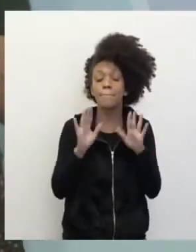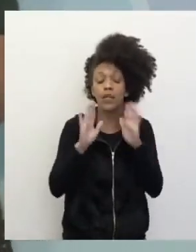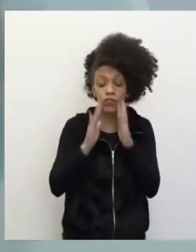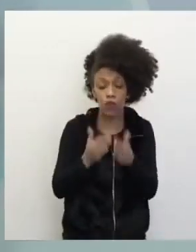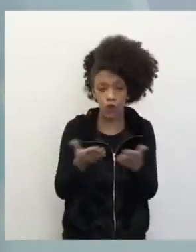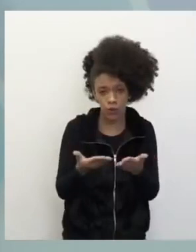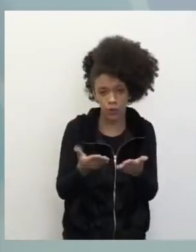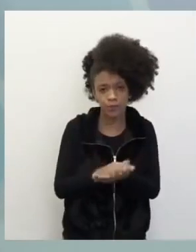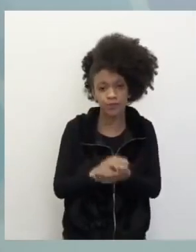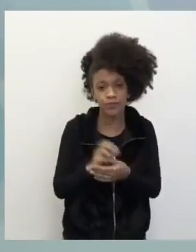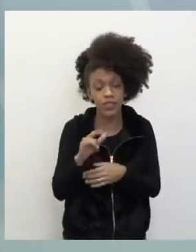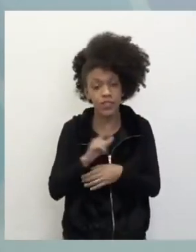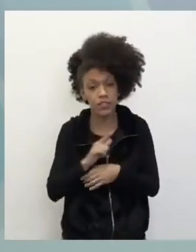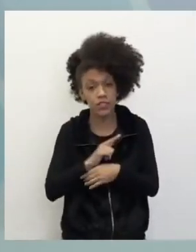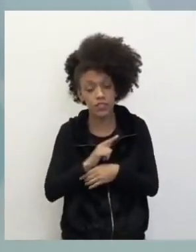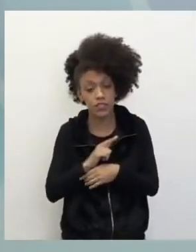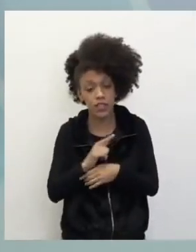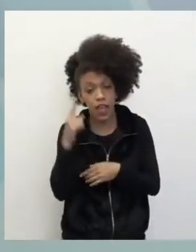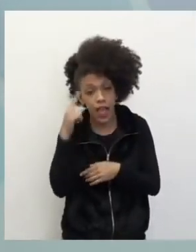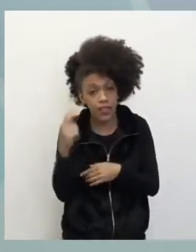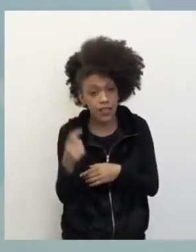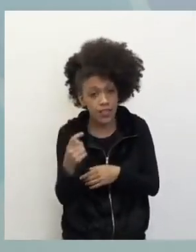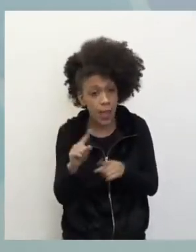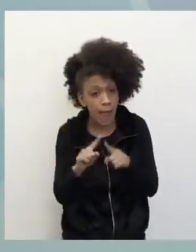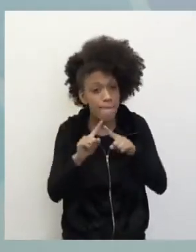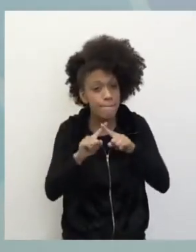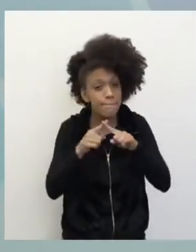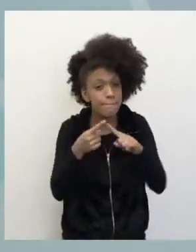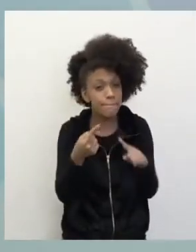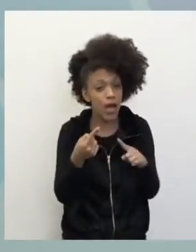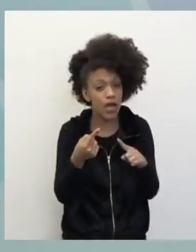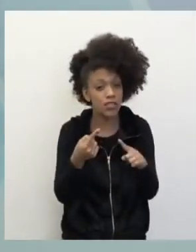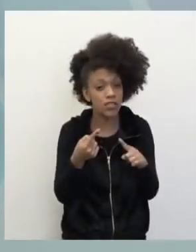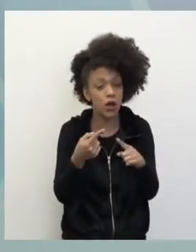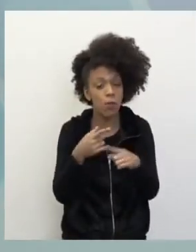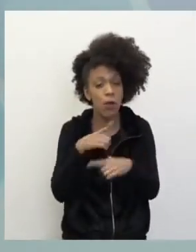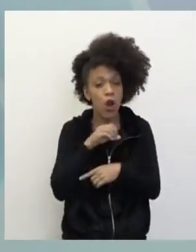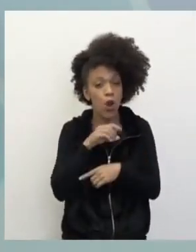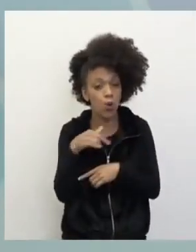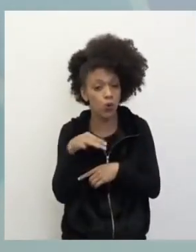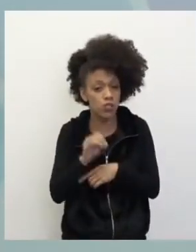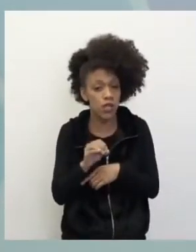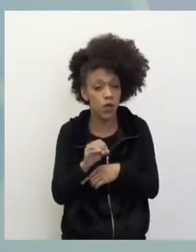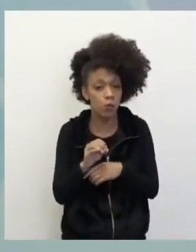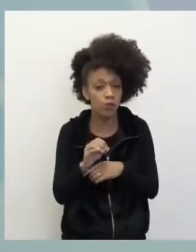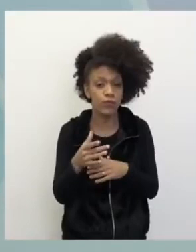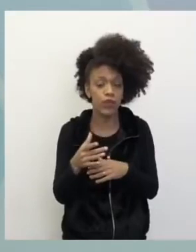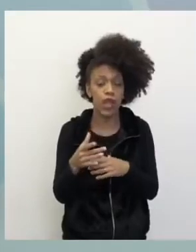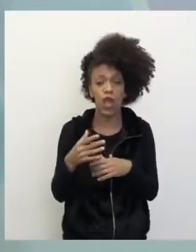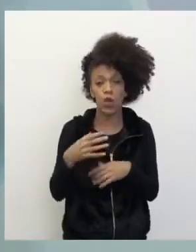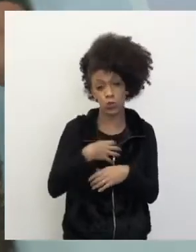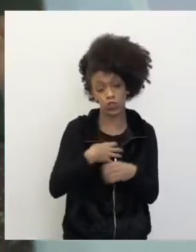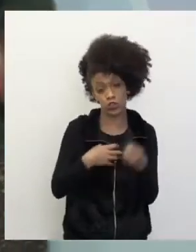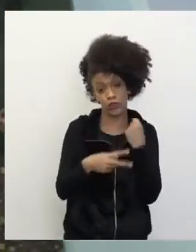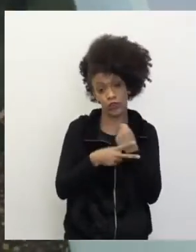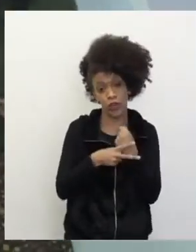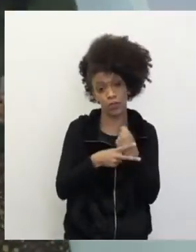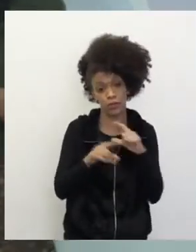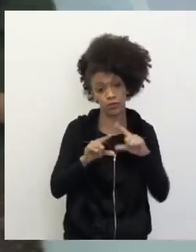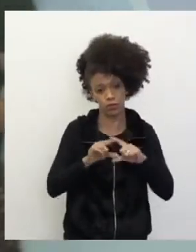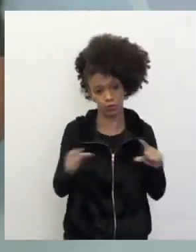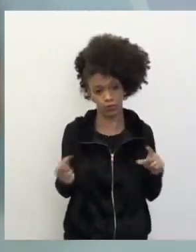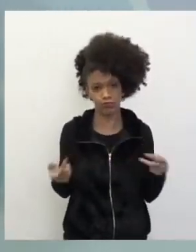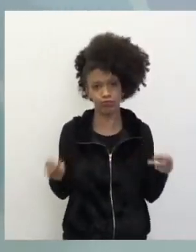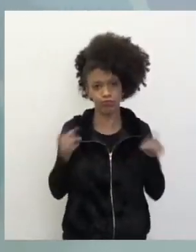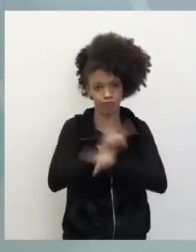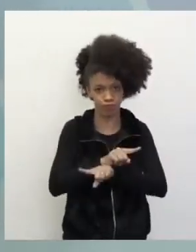agora a mesma ideia, mas em vez de uma locução eu colocar em forma de verbo, eu vou ter o período composto.